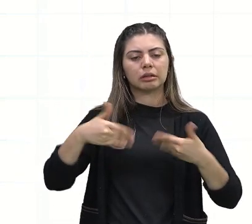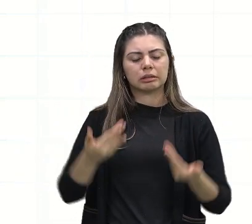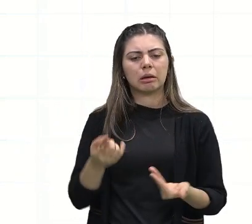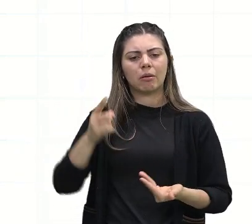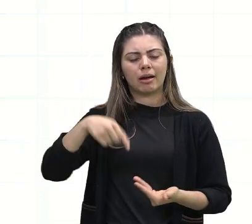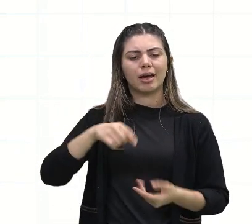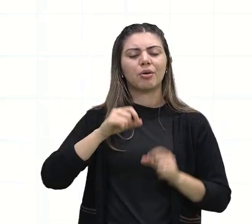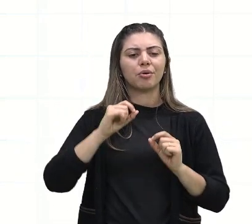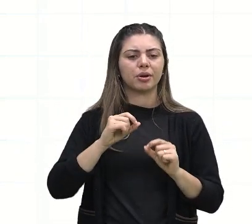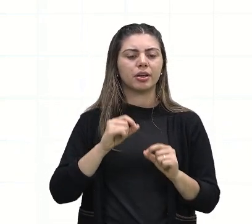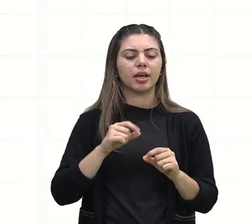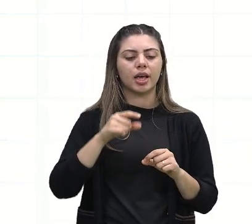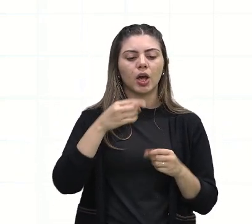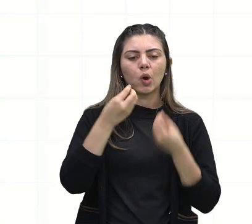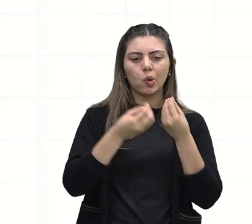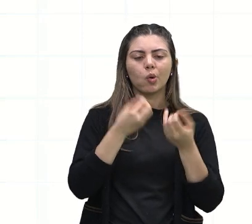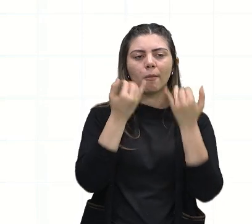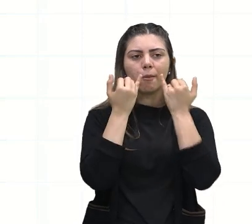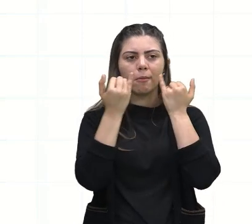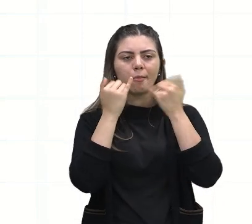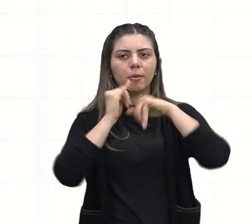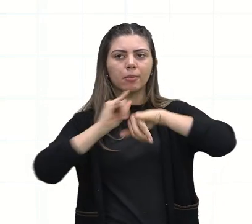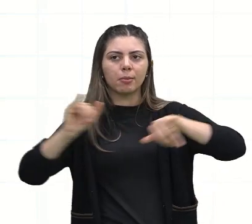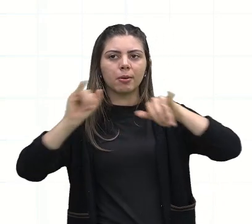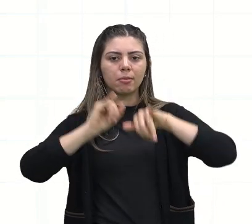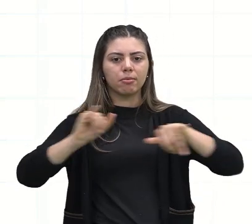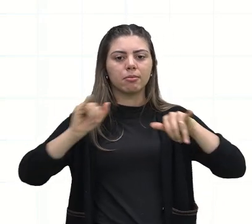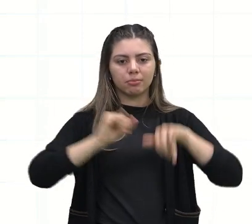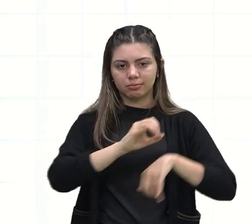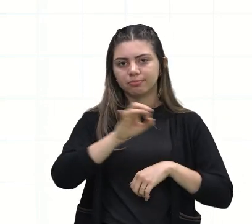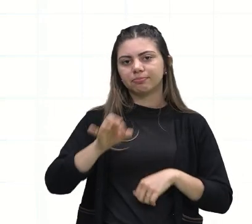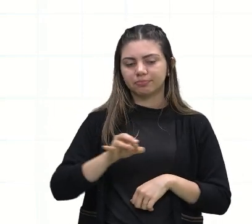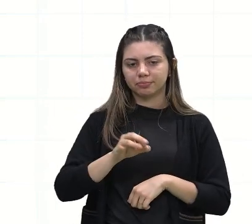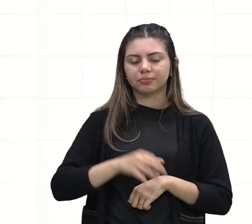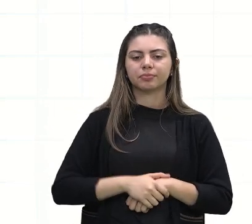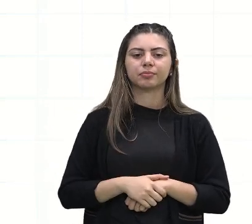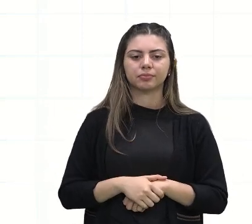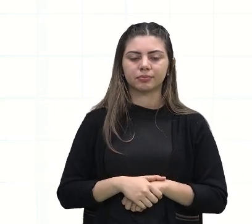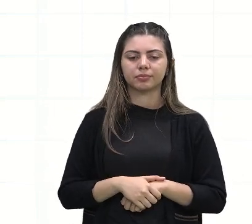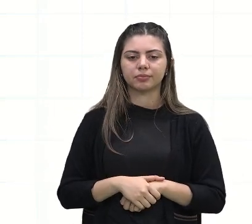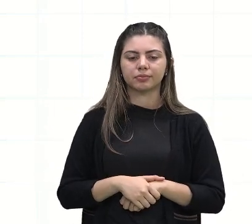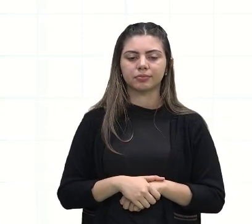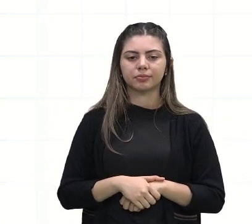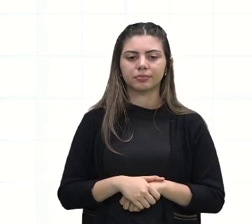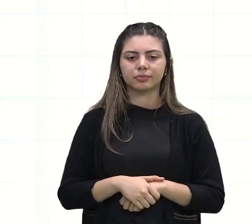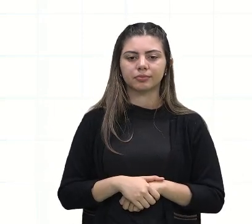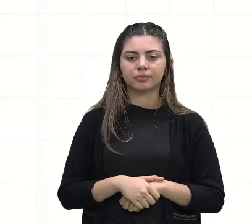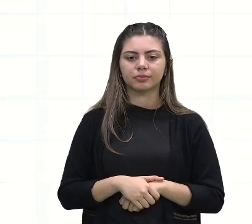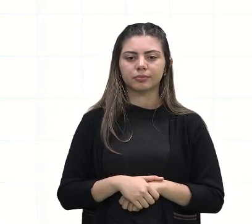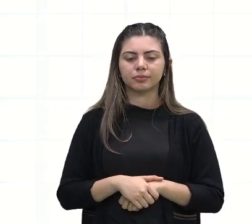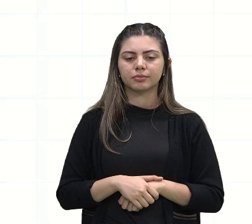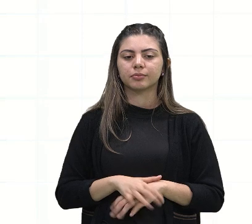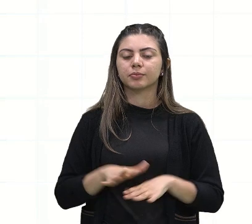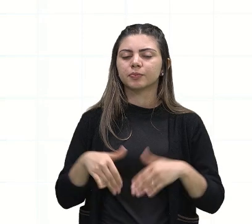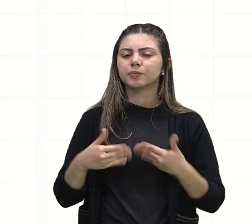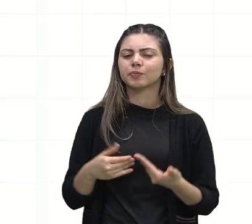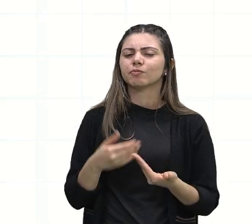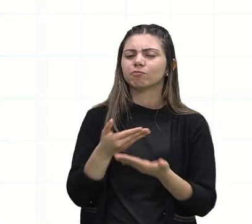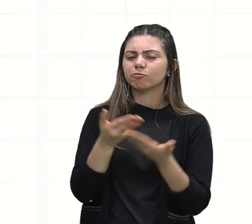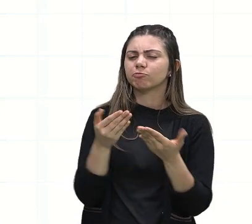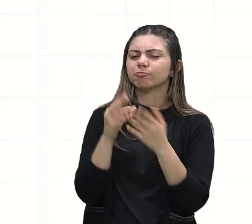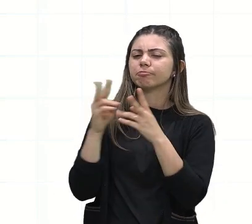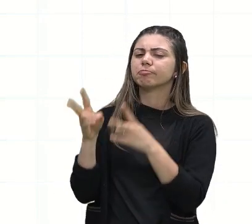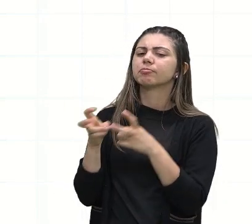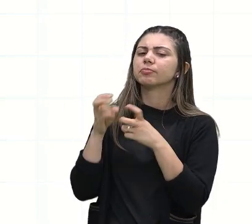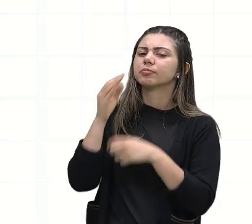estação onde está sendo, onde é transmitido, né? As notícias e as músicas. Então, observe que